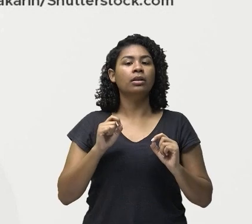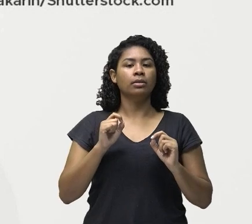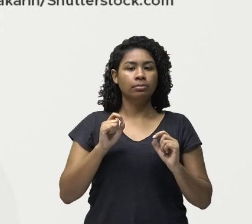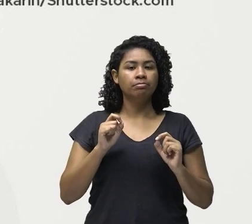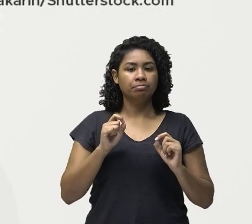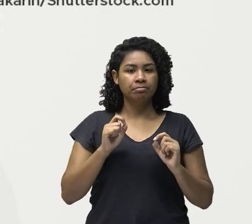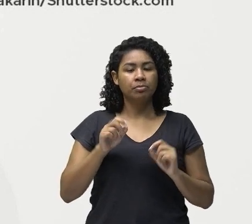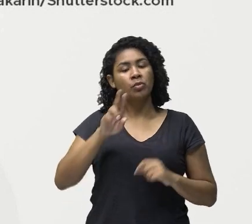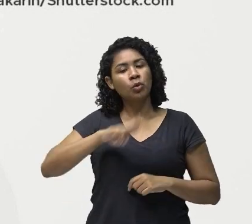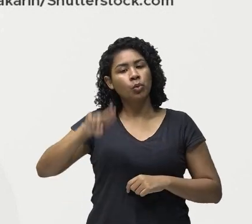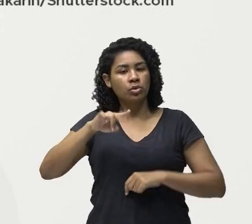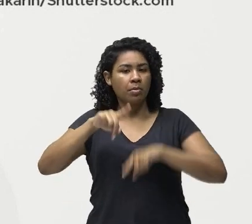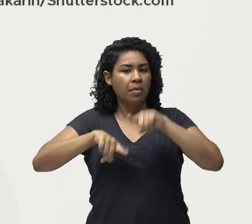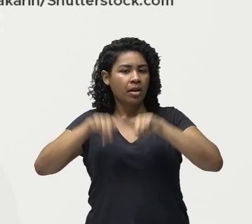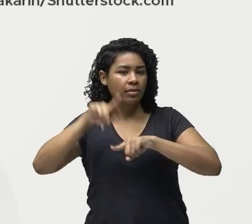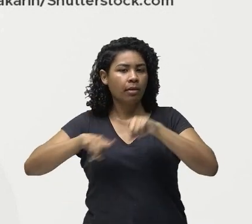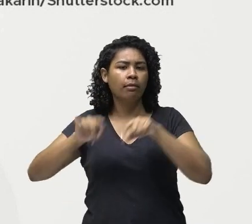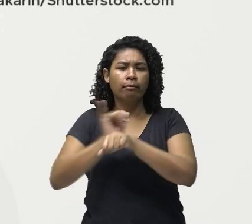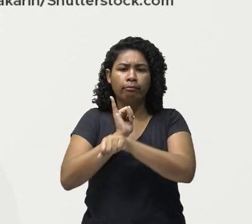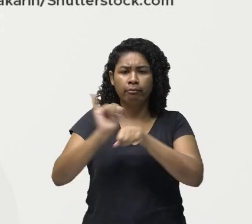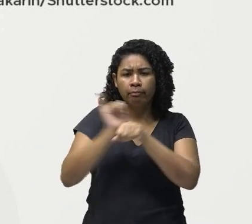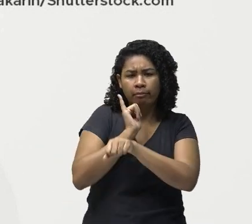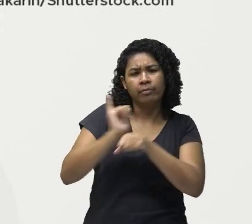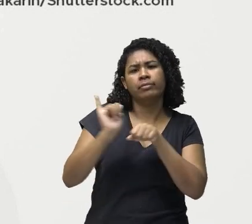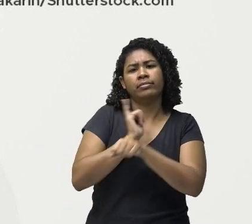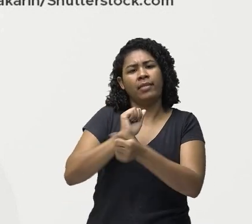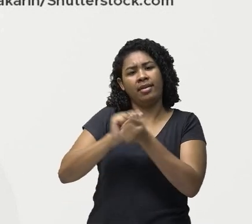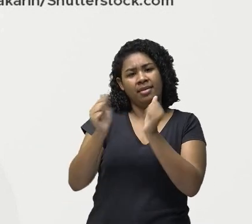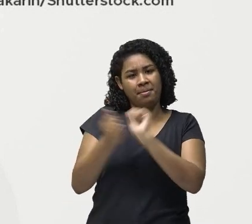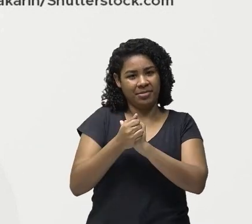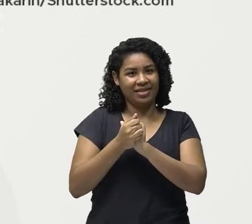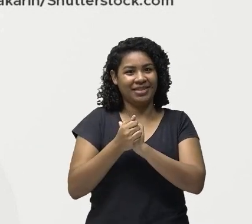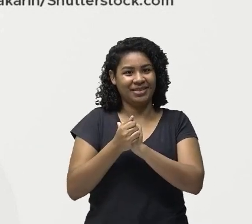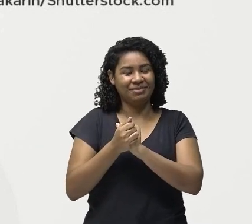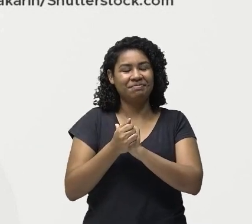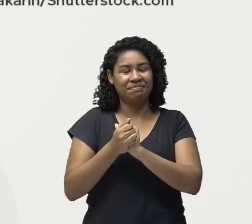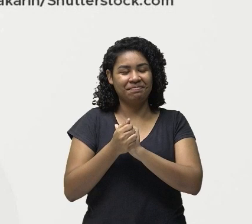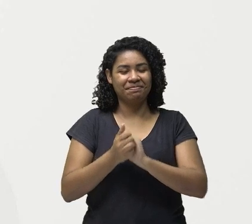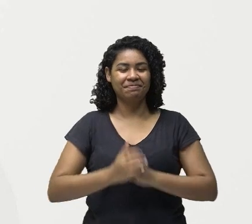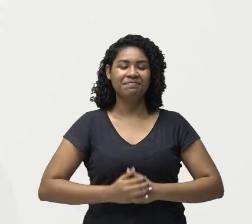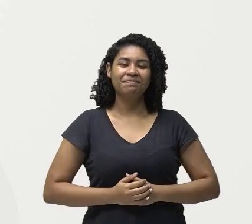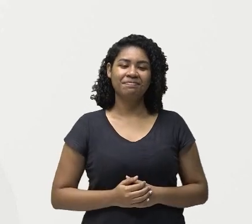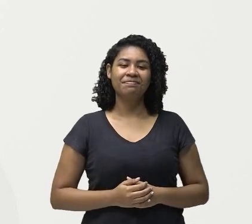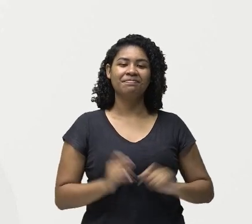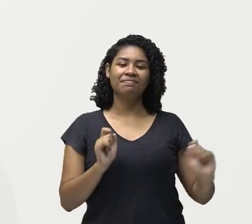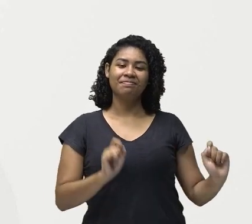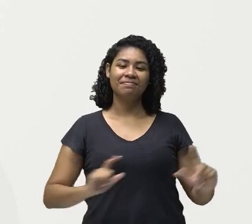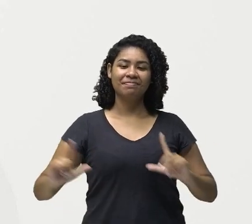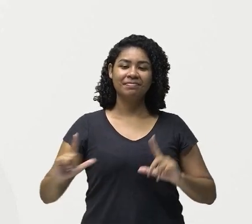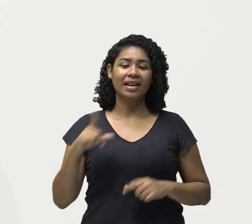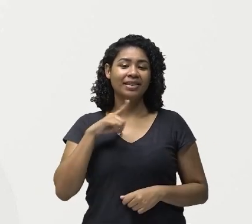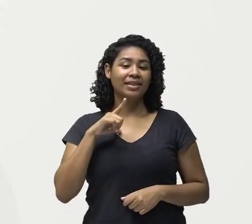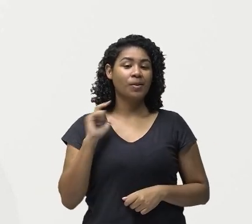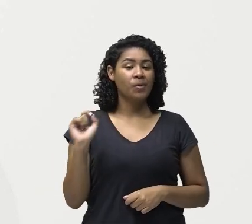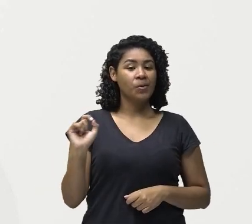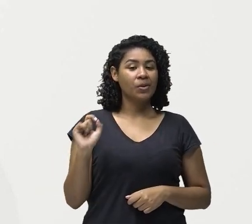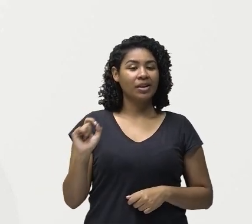possam ser utilizadas pelo homem. Continuando a nossa aula, na próxima cartela, a gente tem a